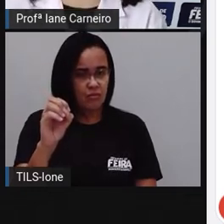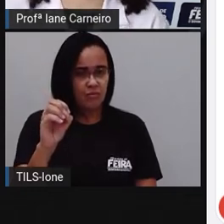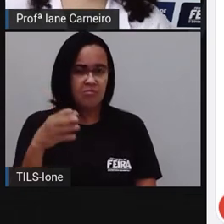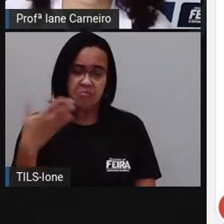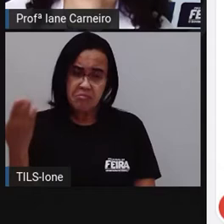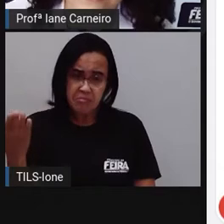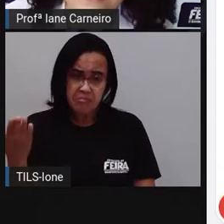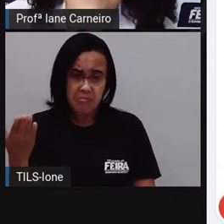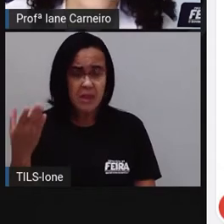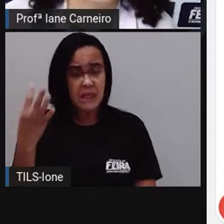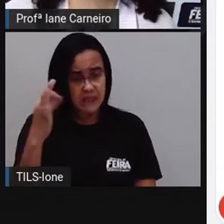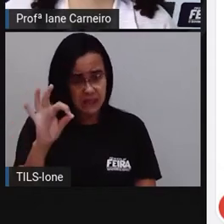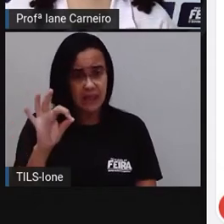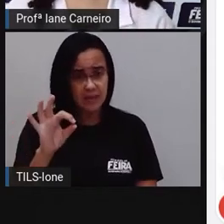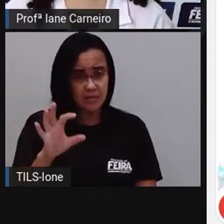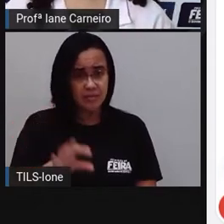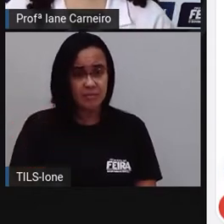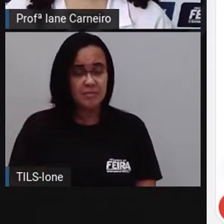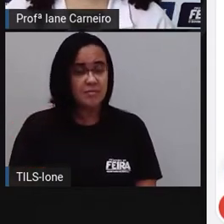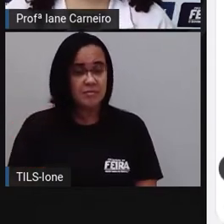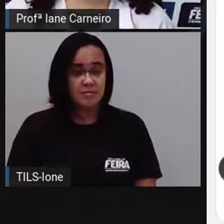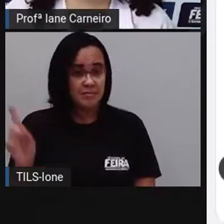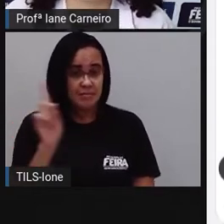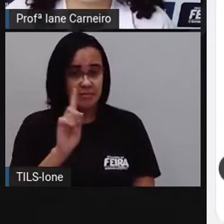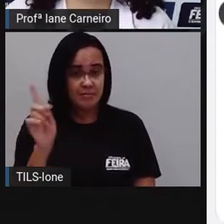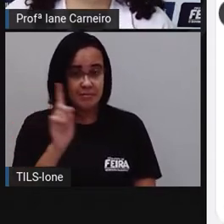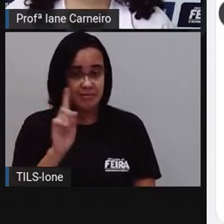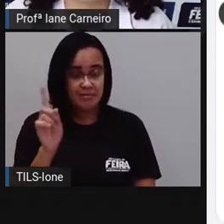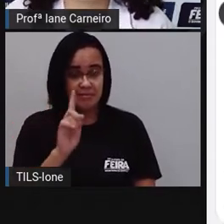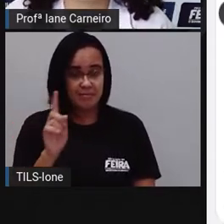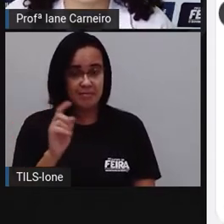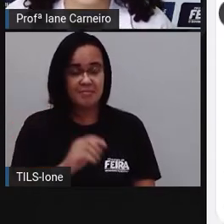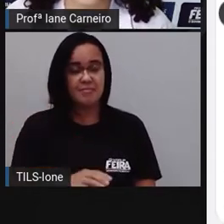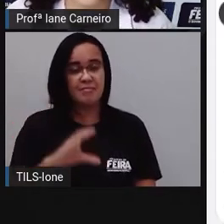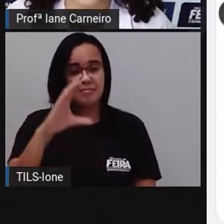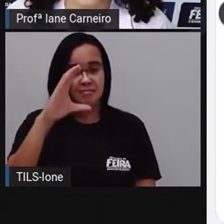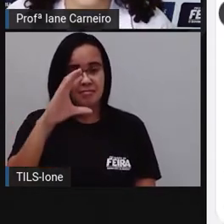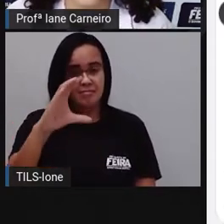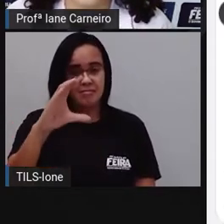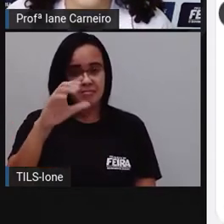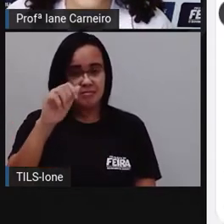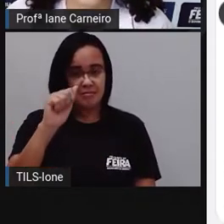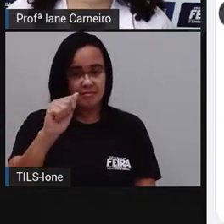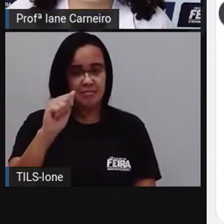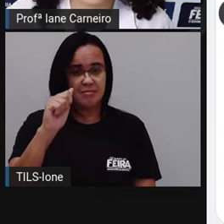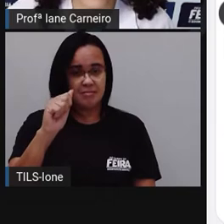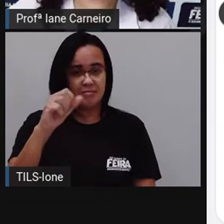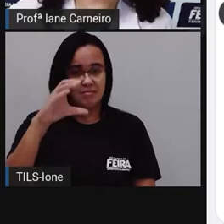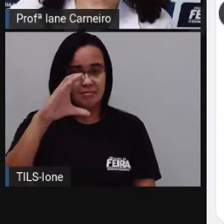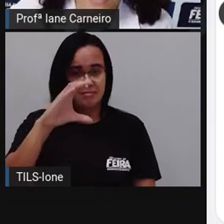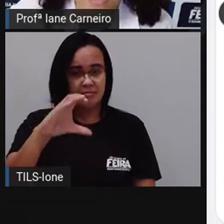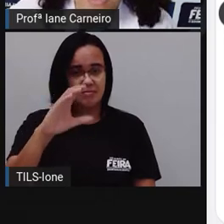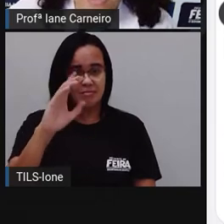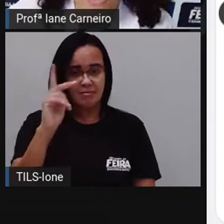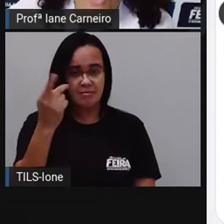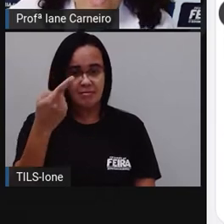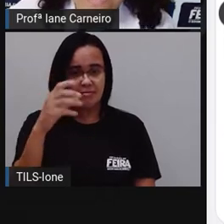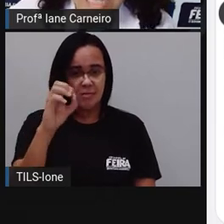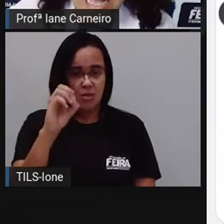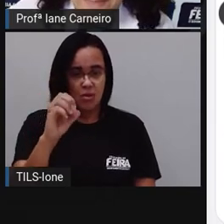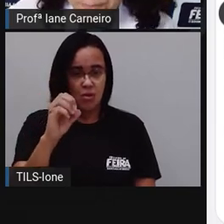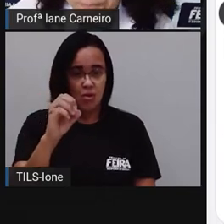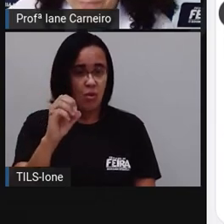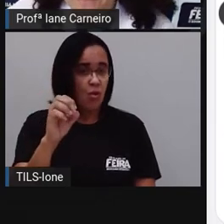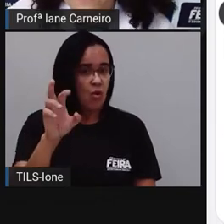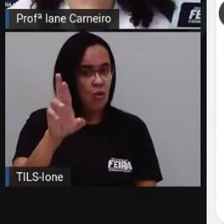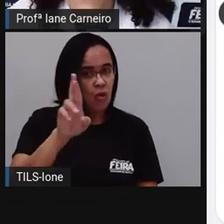Cachorro. É cachorro? Não. Para a gente ter o som do ró, né? A gente tem que